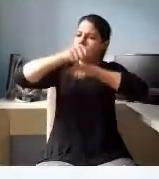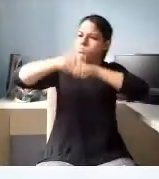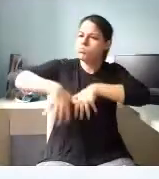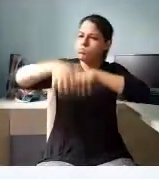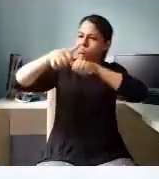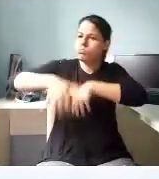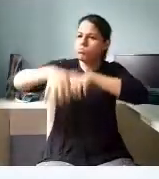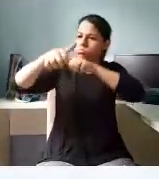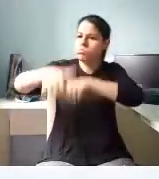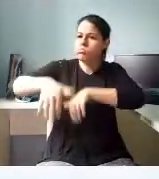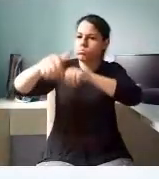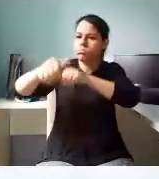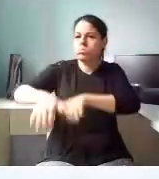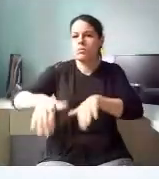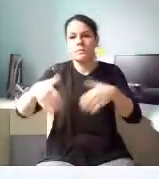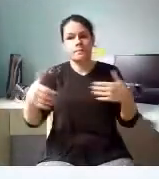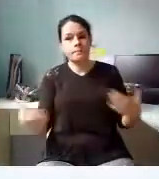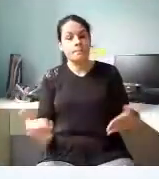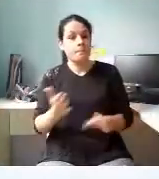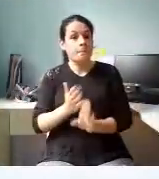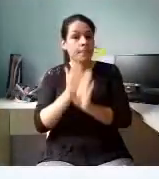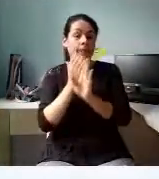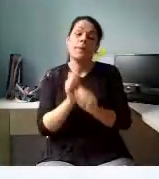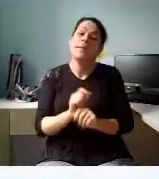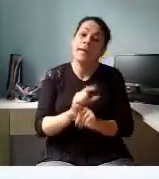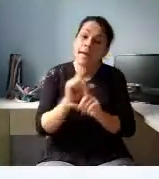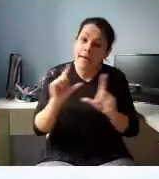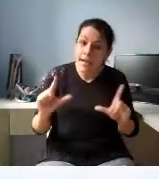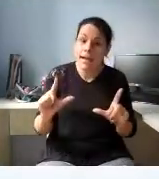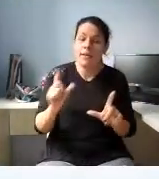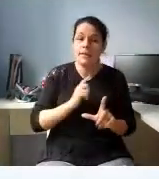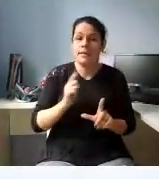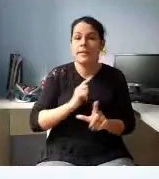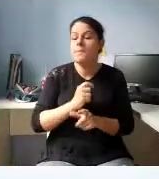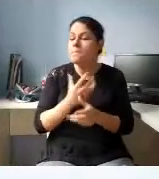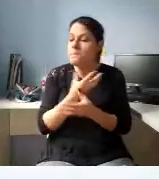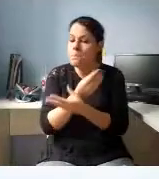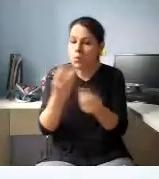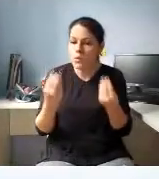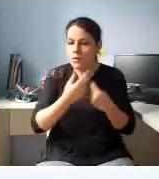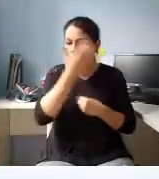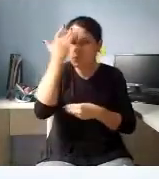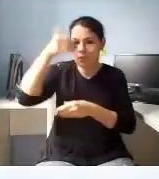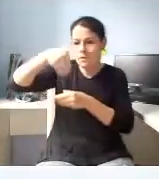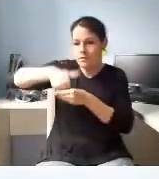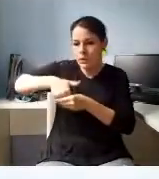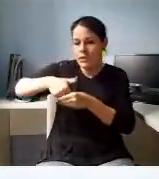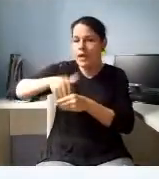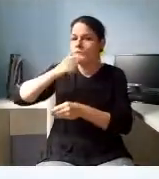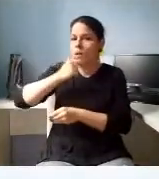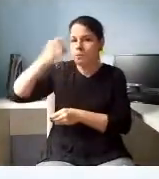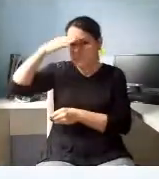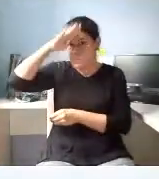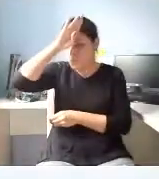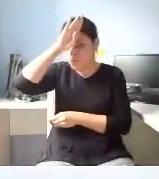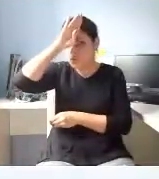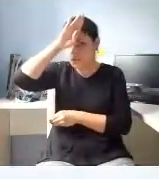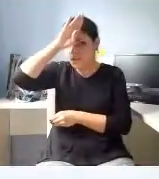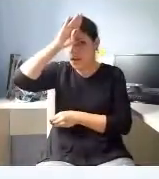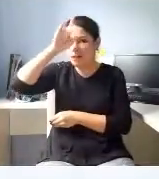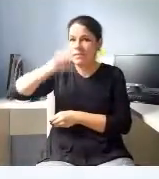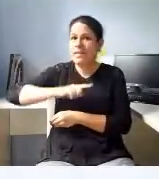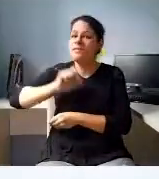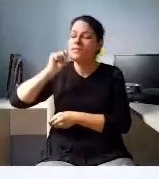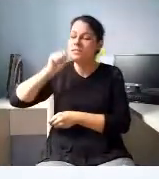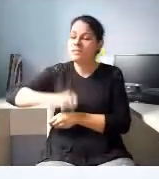coisa. Obviamente que já há um grande número daqueles que votaram no presidente Bolsonaro de um descontentamento